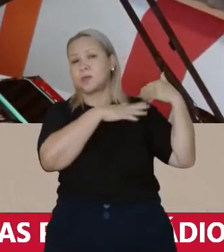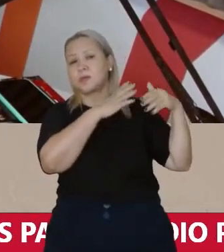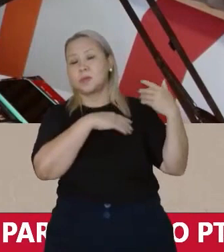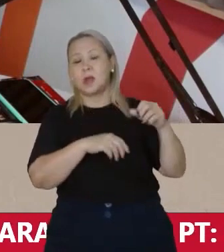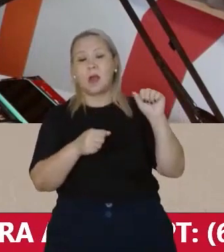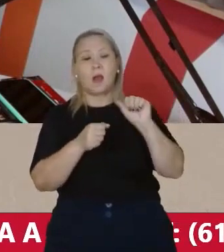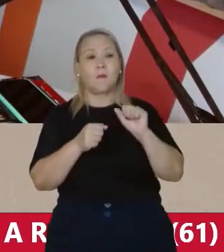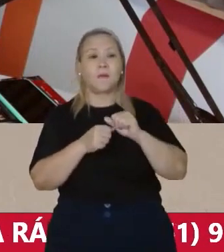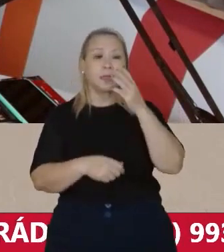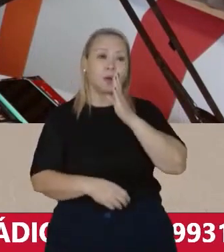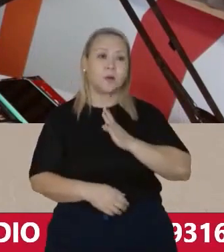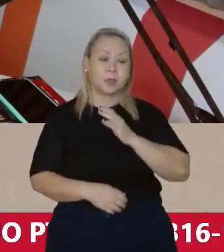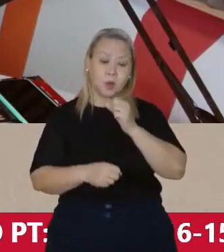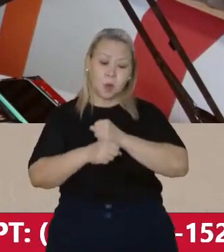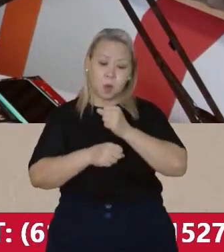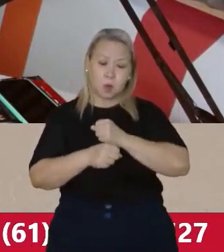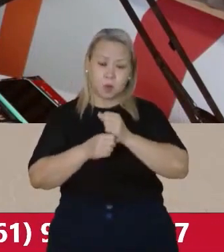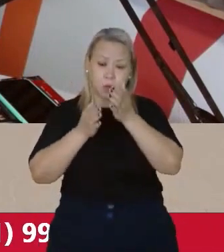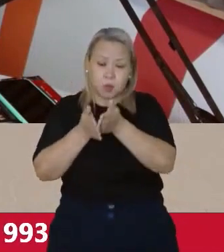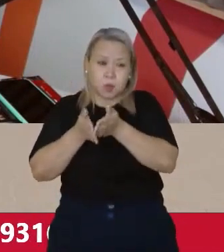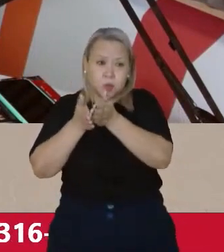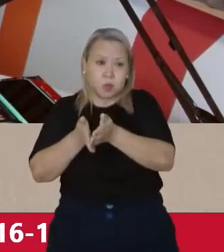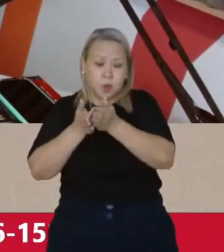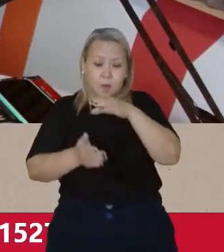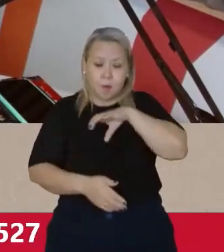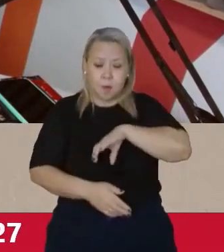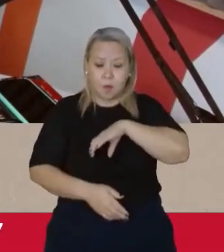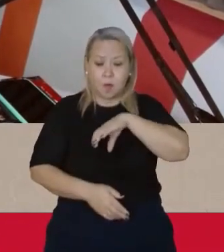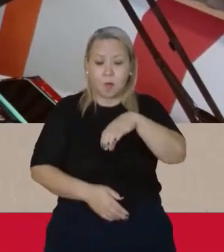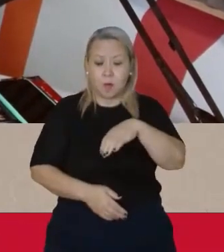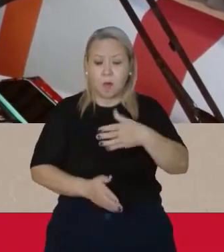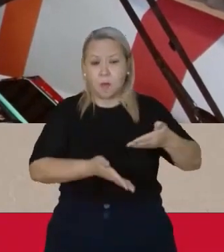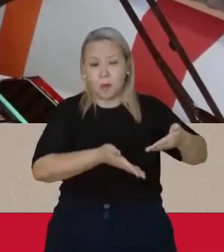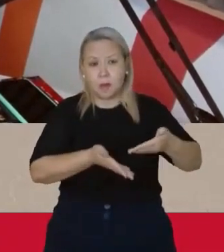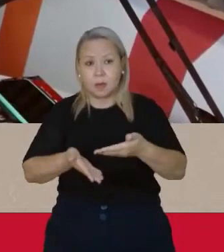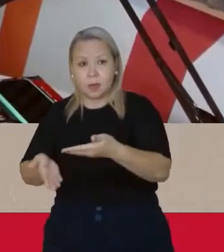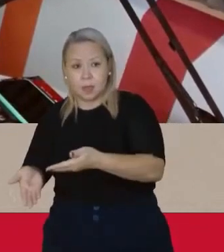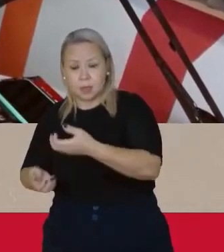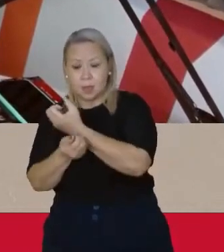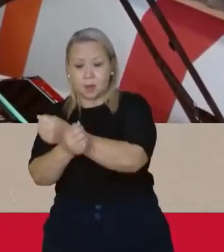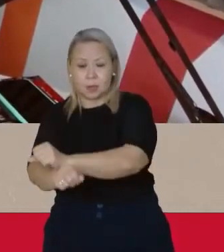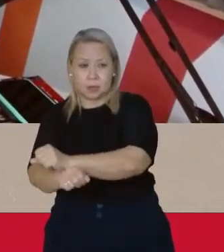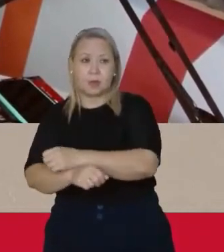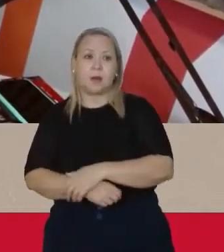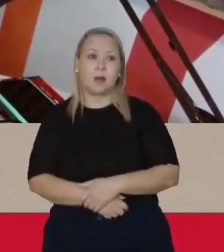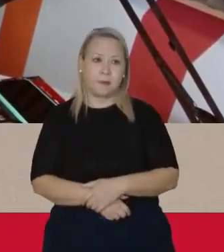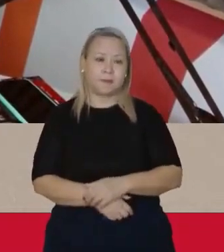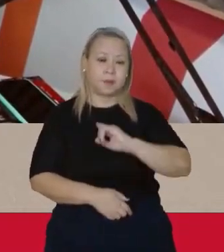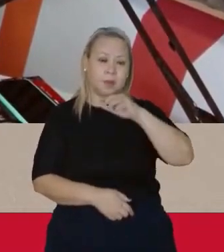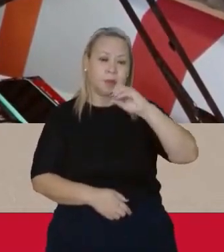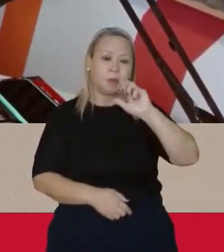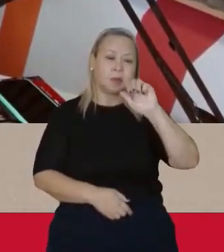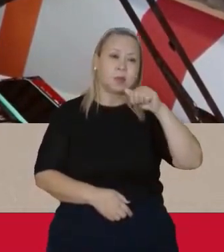Brasil. Foram os construtores dos navios negreiros em Portugal para transportar os escravos. Olha aí, Josi Negreiros. João Ricardo